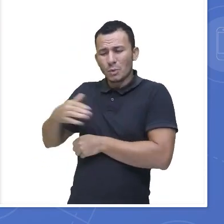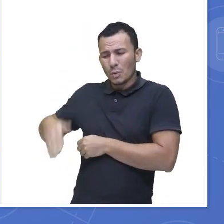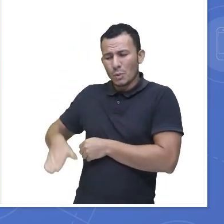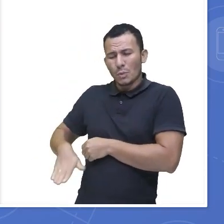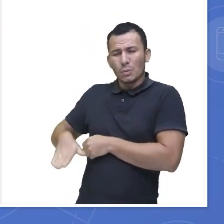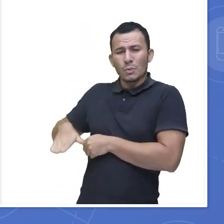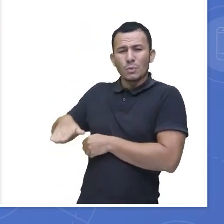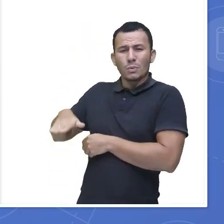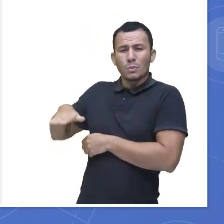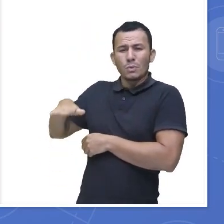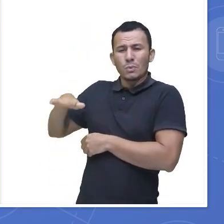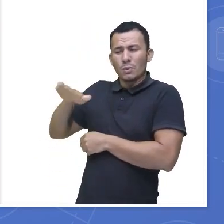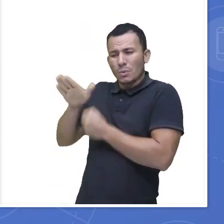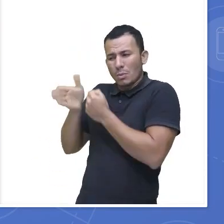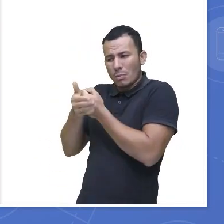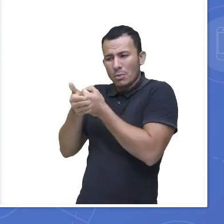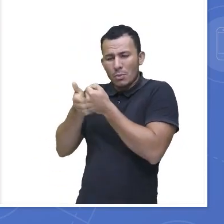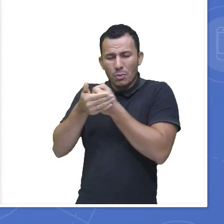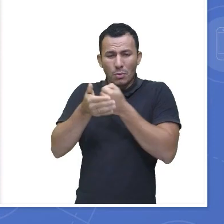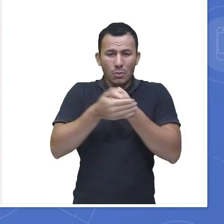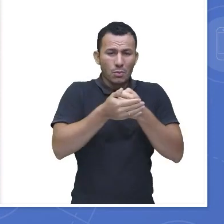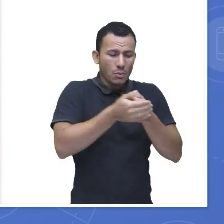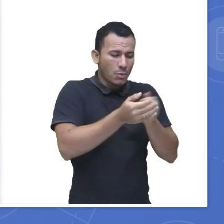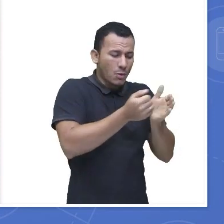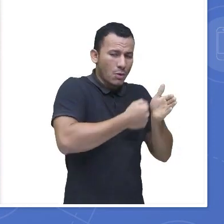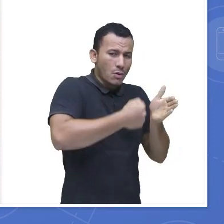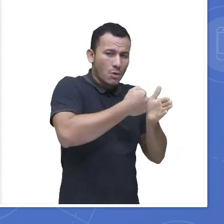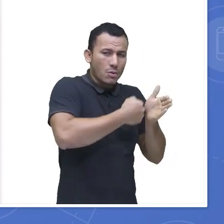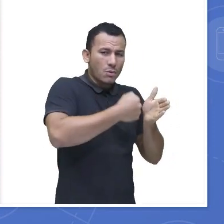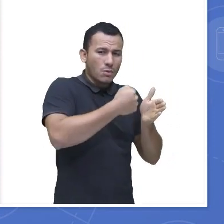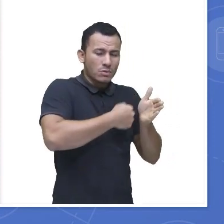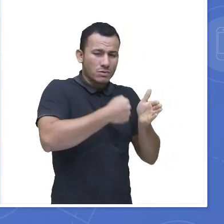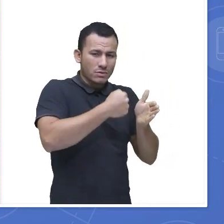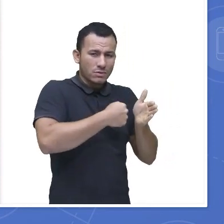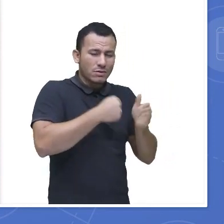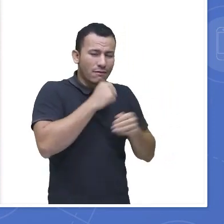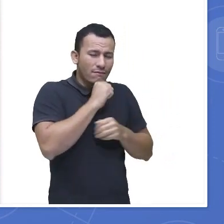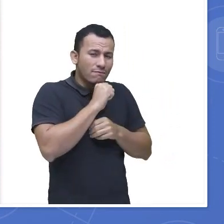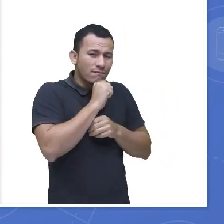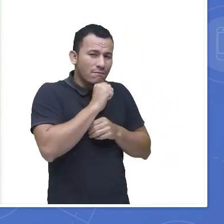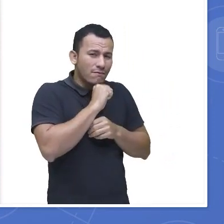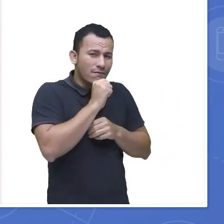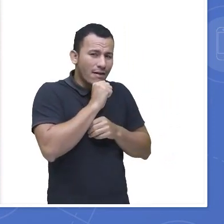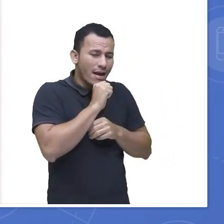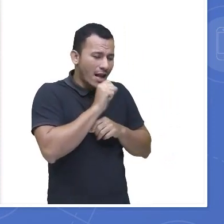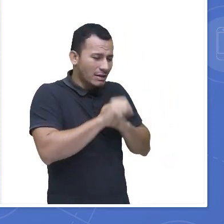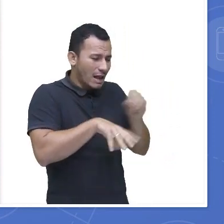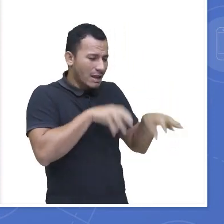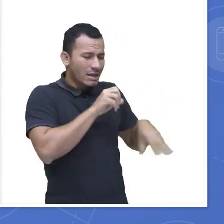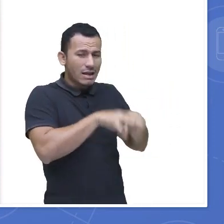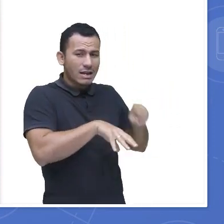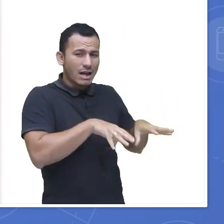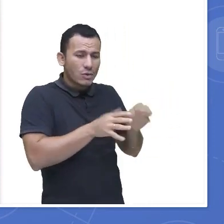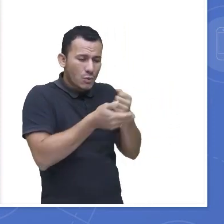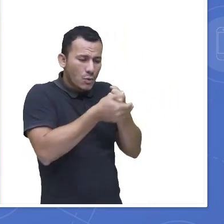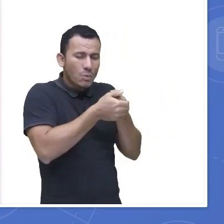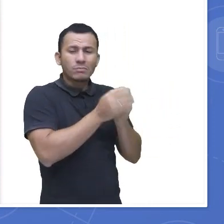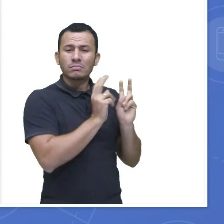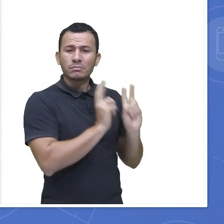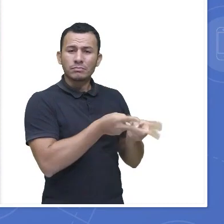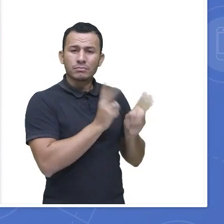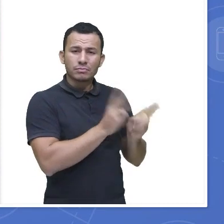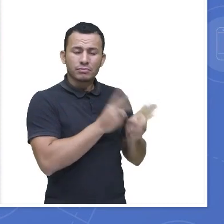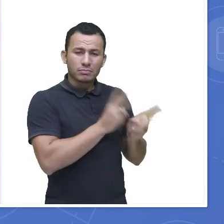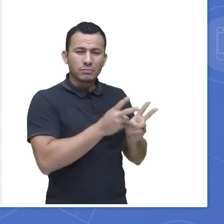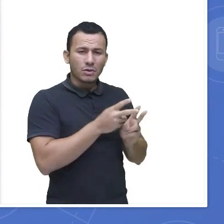vivera-os pelos cantos escuros da cozinha, sobre velha esteira e trapos imundos. Sempre escondida, que a patroa